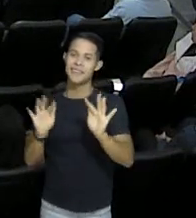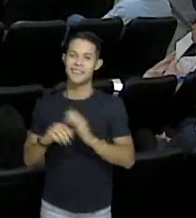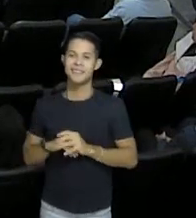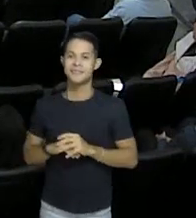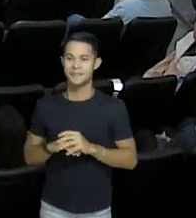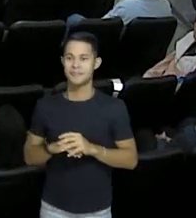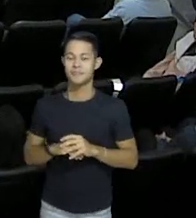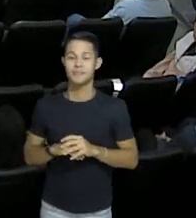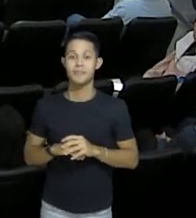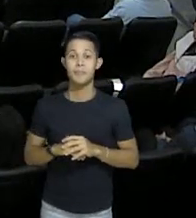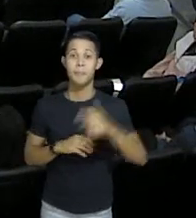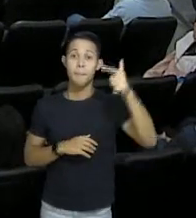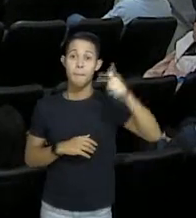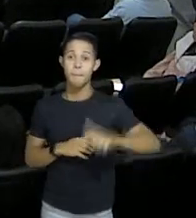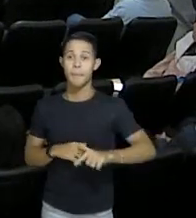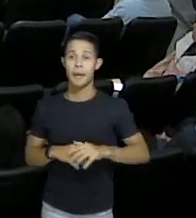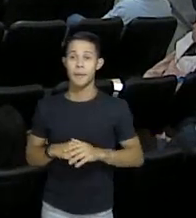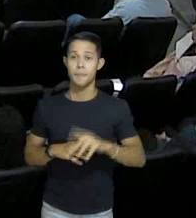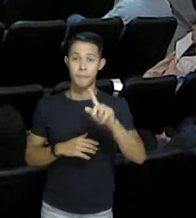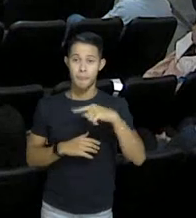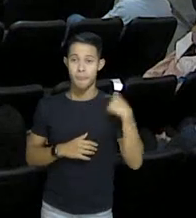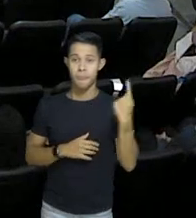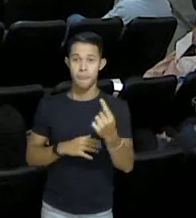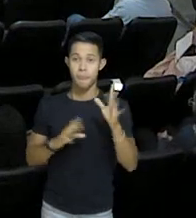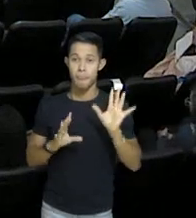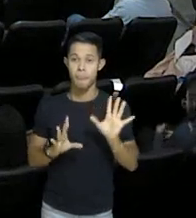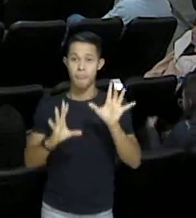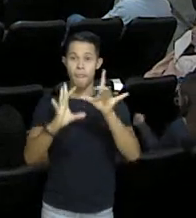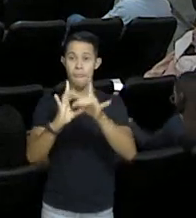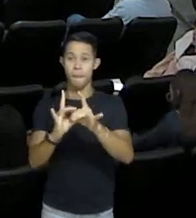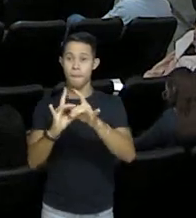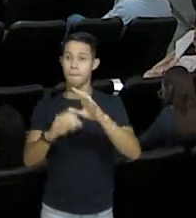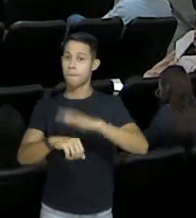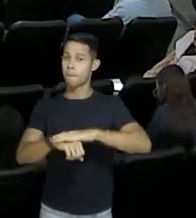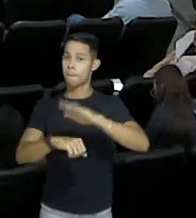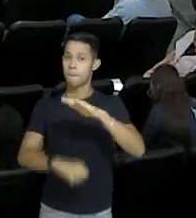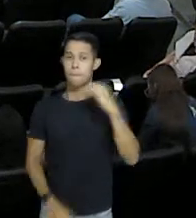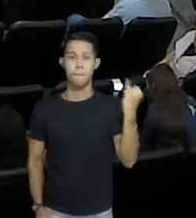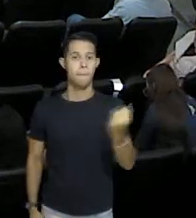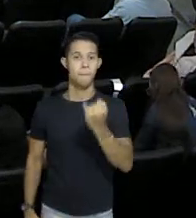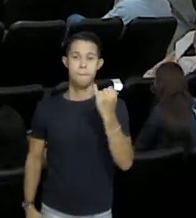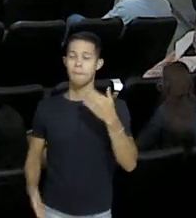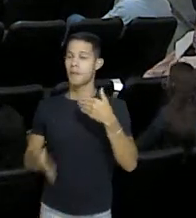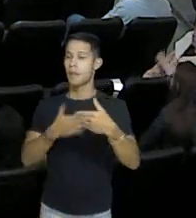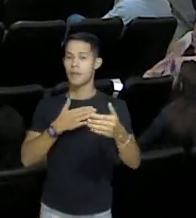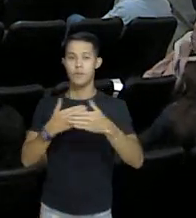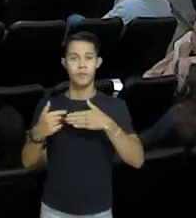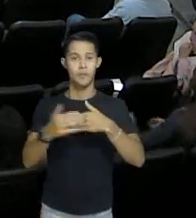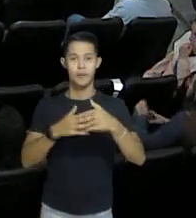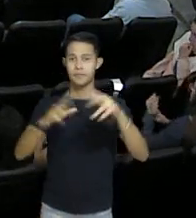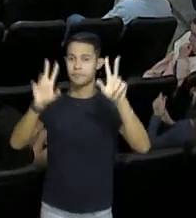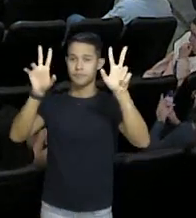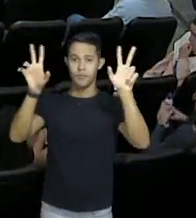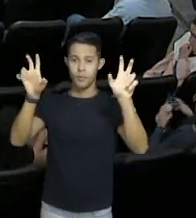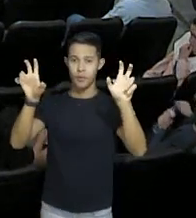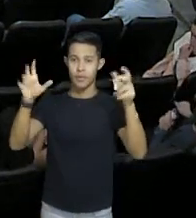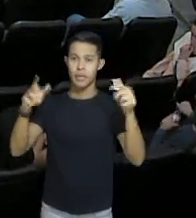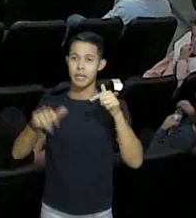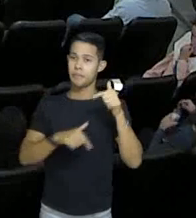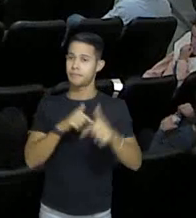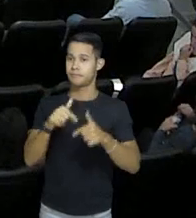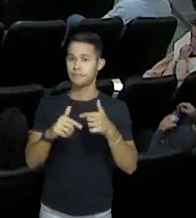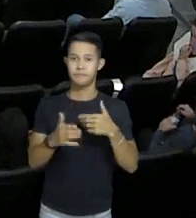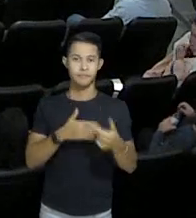ó, de a gente tem que se unir cada vez mais, né? Independente do tema que a gente está trabalhando. E eu